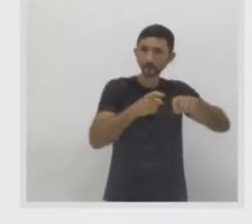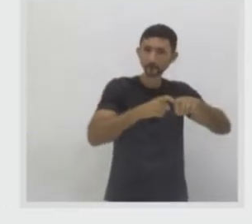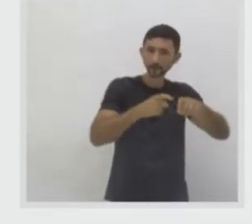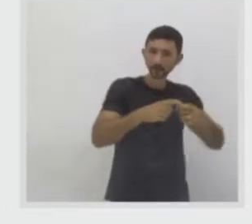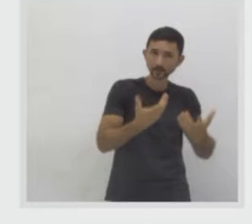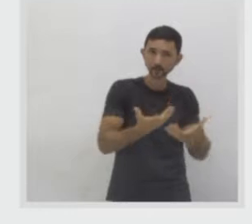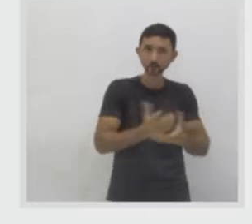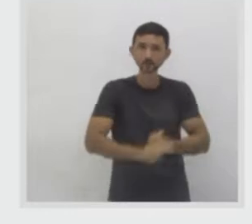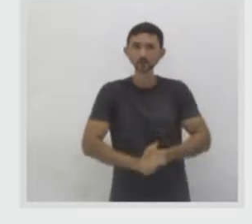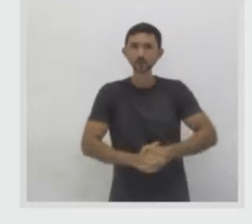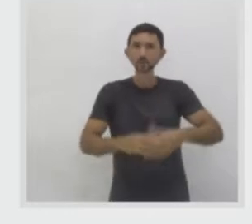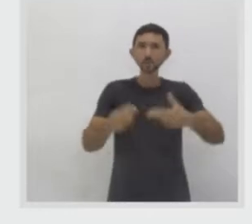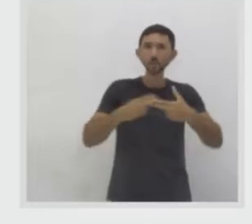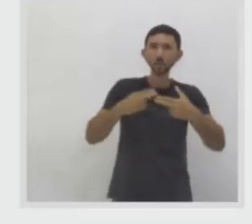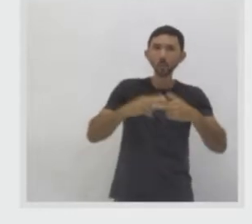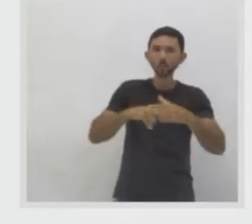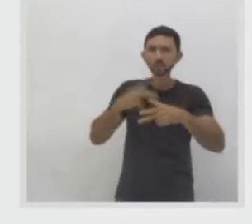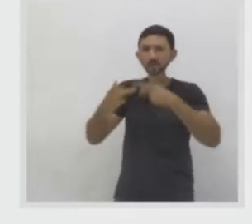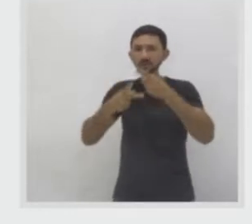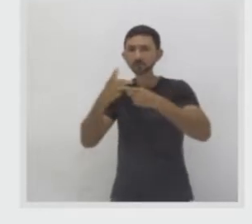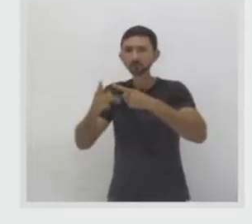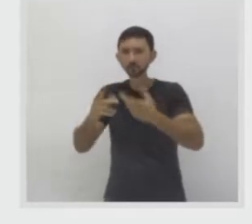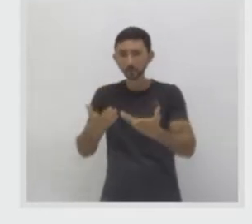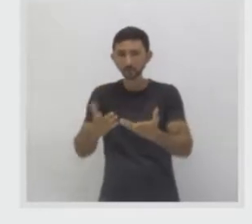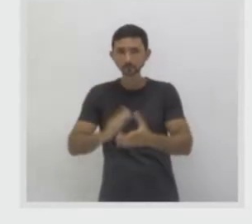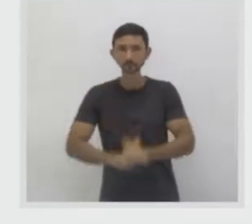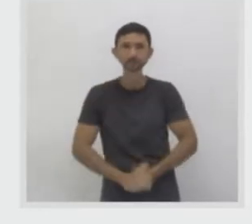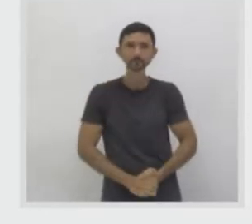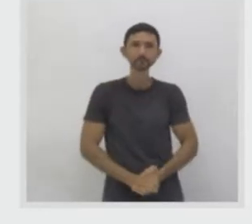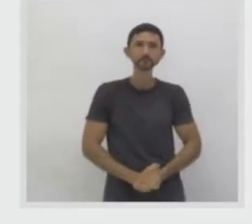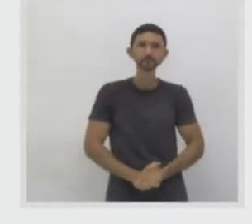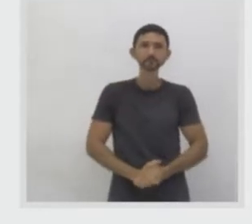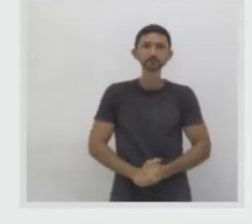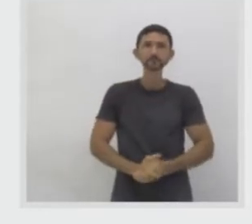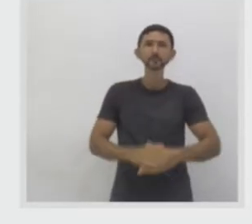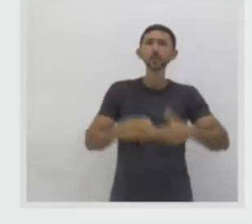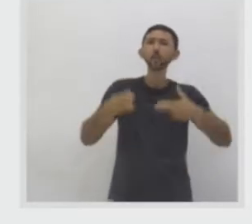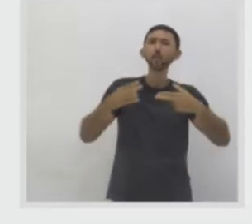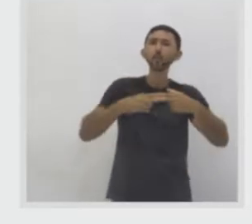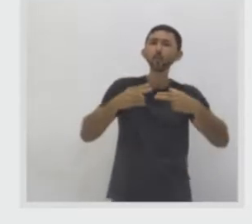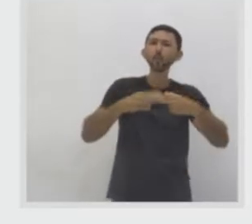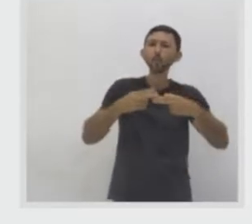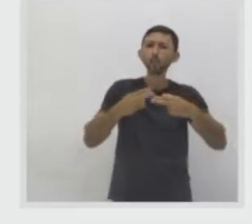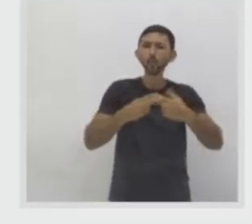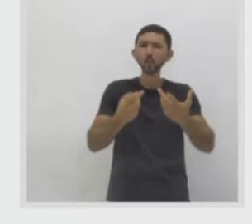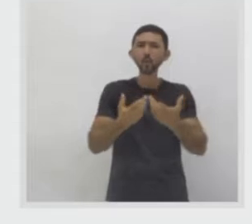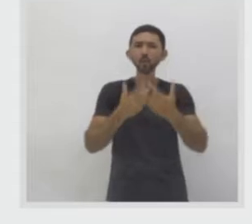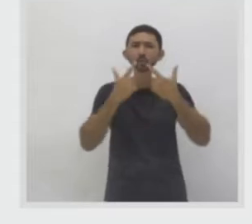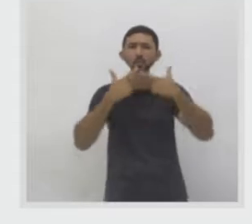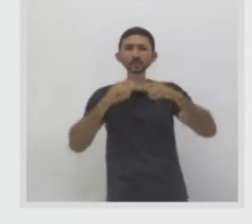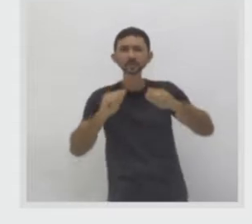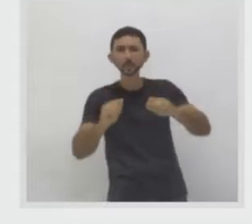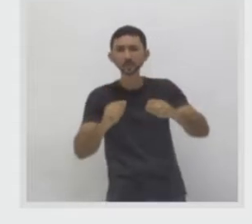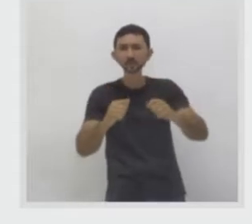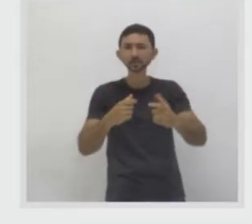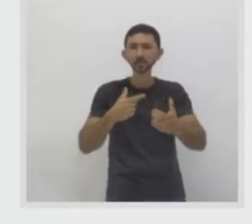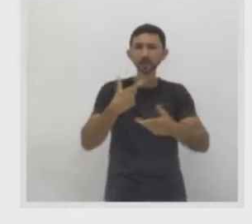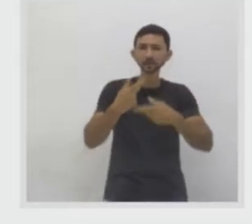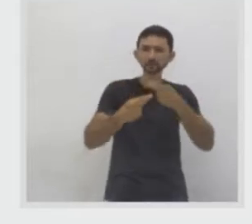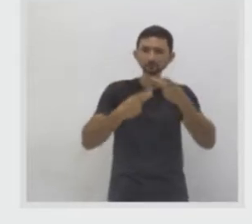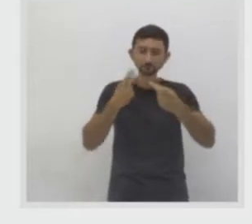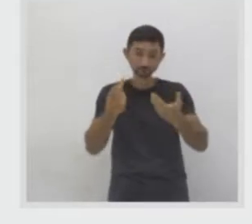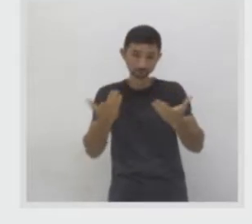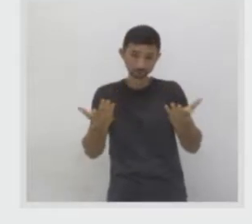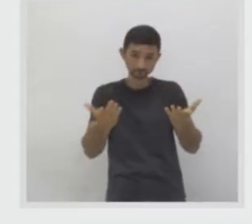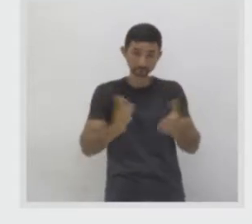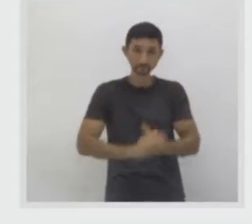linguagem publicitária, nós trabalhamos o jargão na aula passada, ou uso de marcas linguísticas típicas da oralidade. Olhem